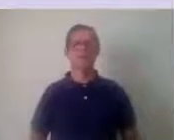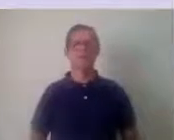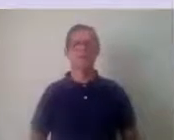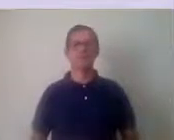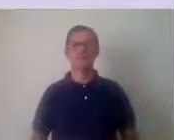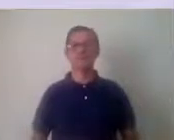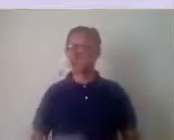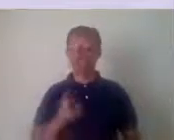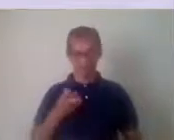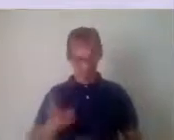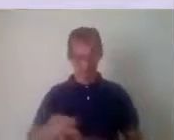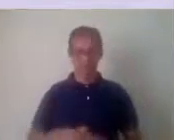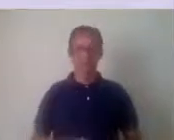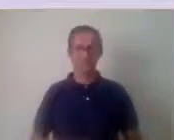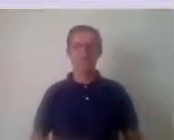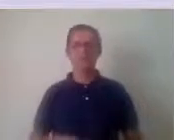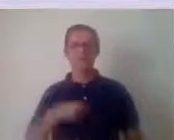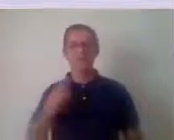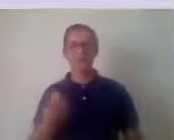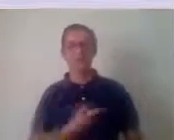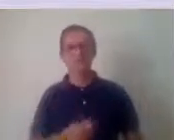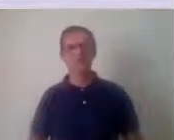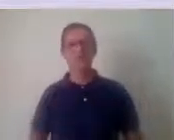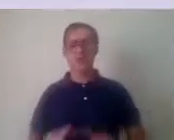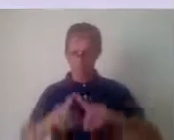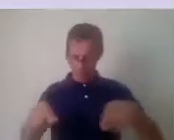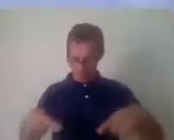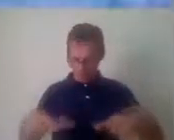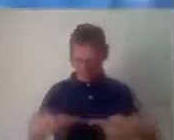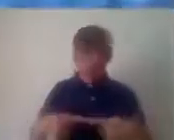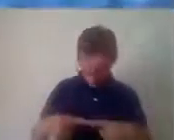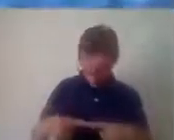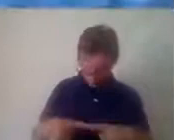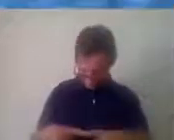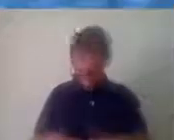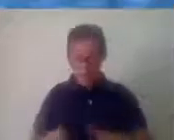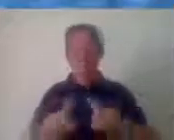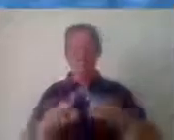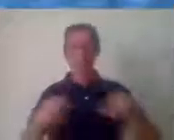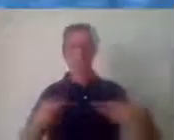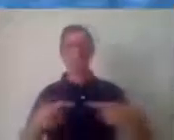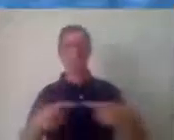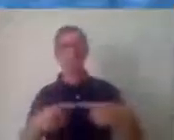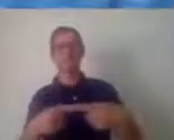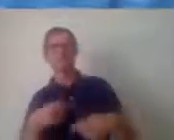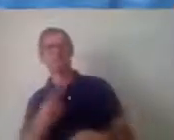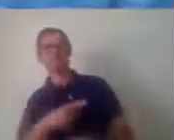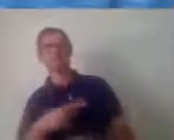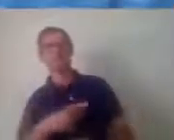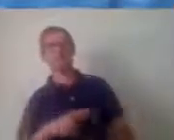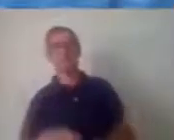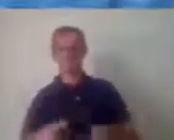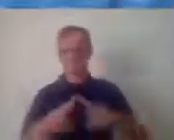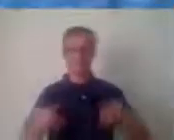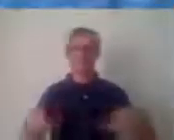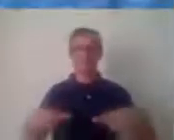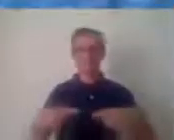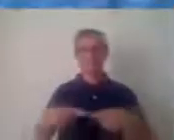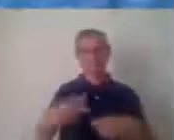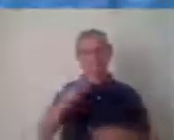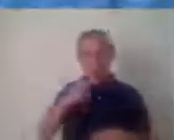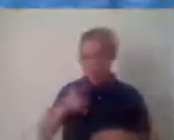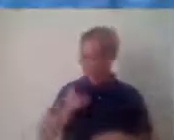Nem sempre nós temos uma região que é uma região retangular, né? Que a gente tem assim, uma região aqui, né?